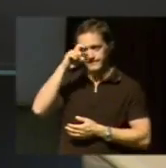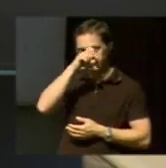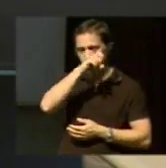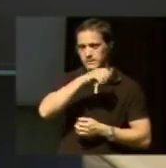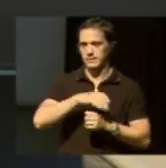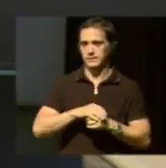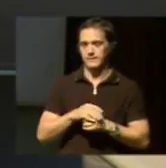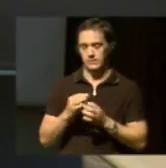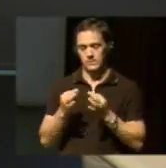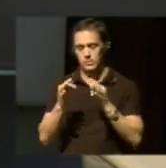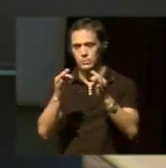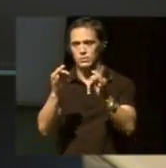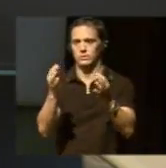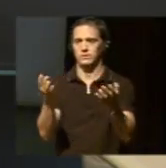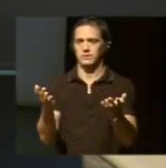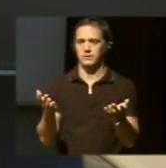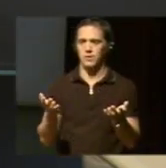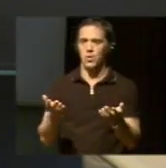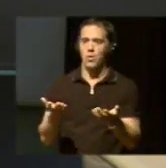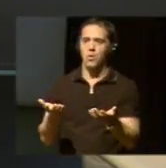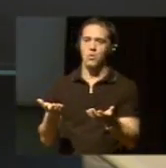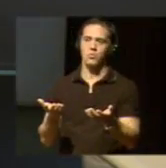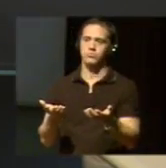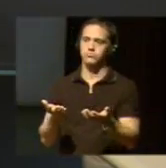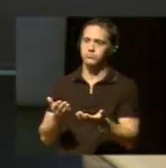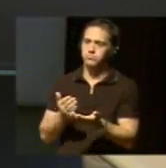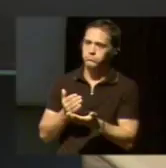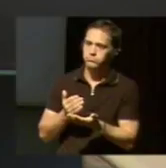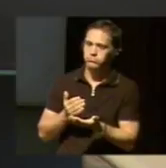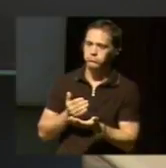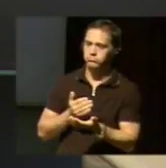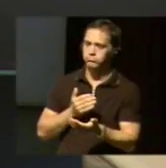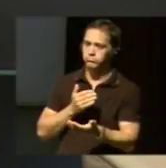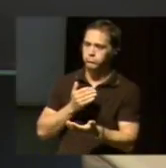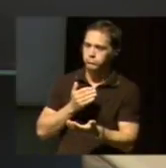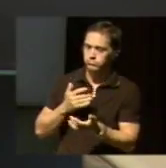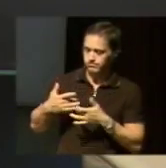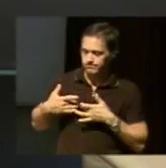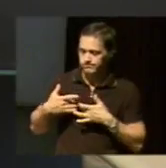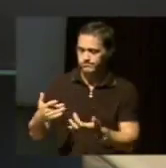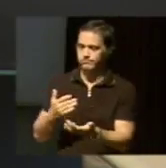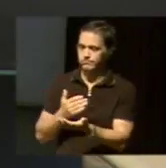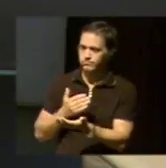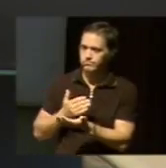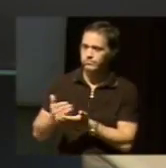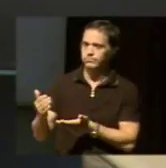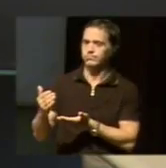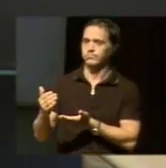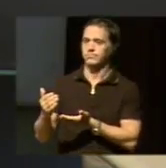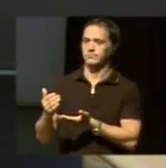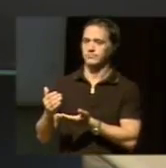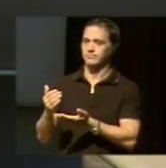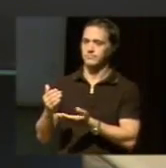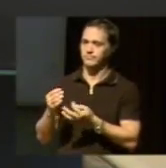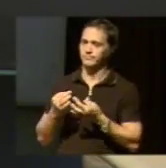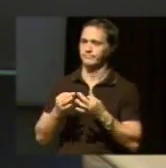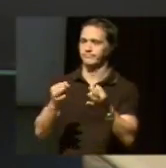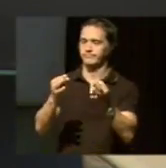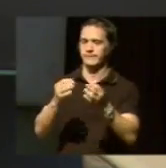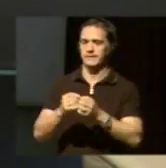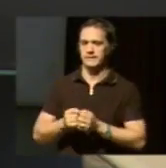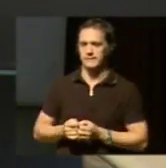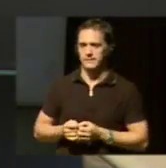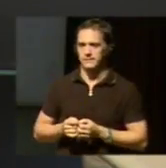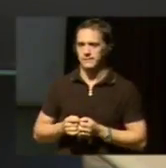tecnologia ou para se engajar de forma voluntária. Falamos aí de um